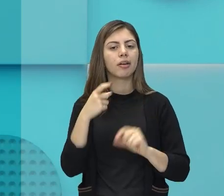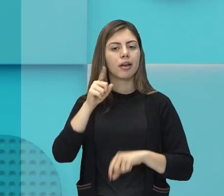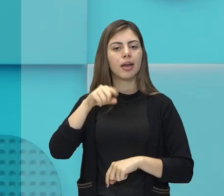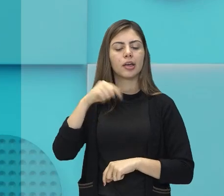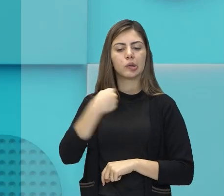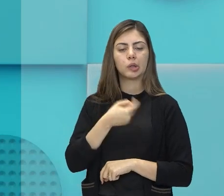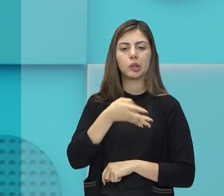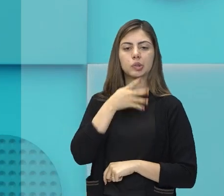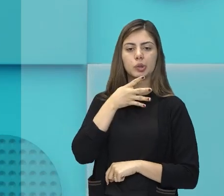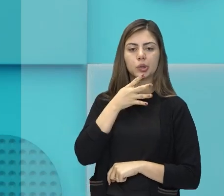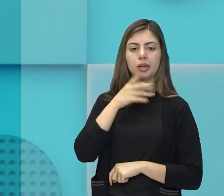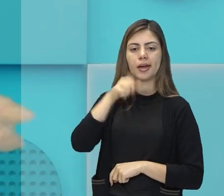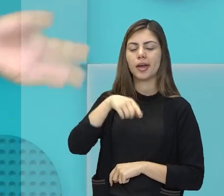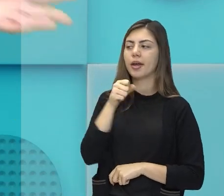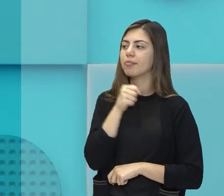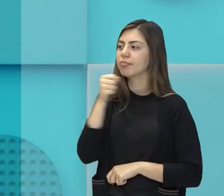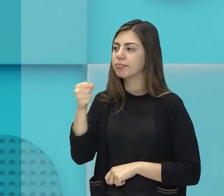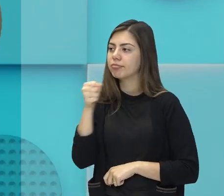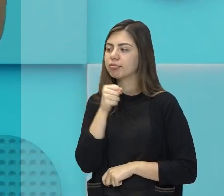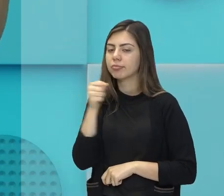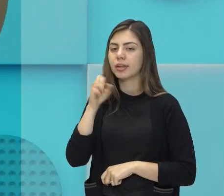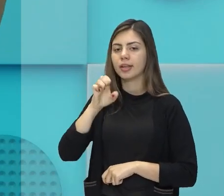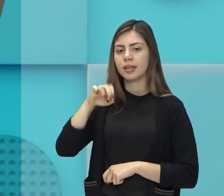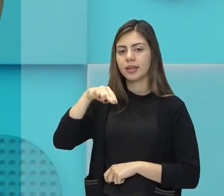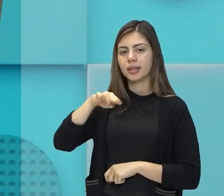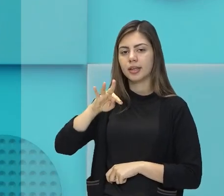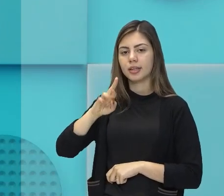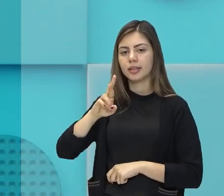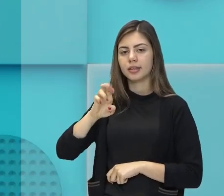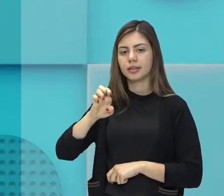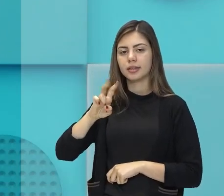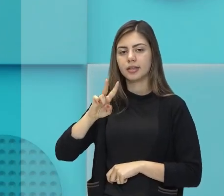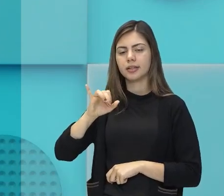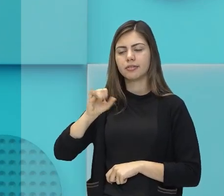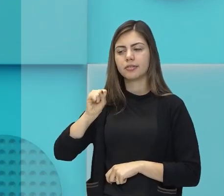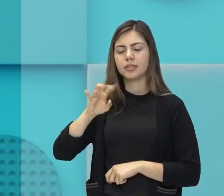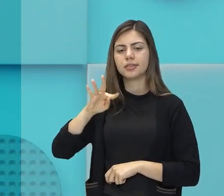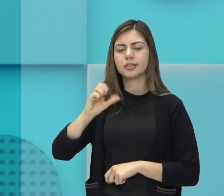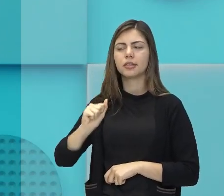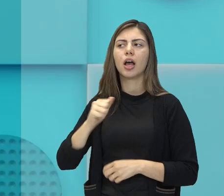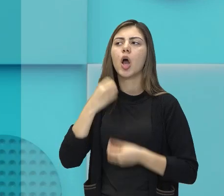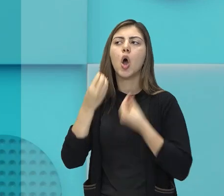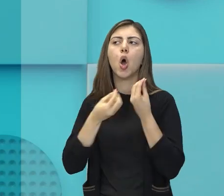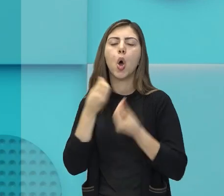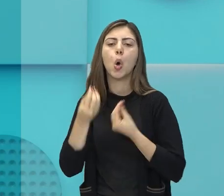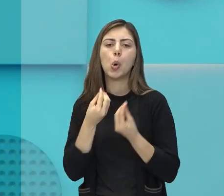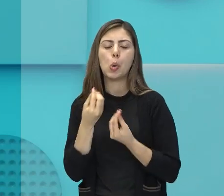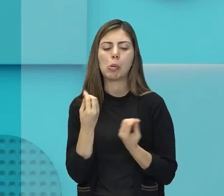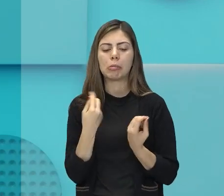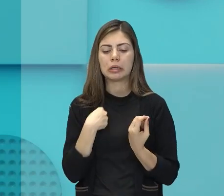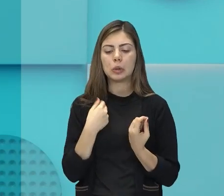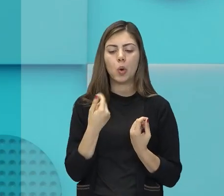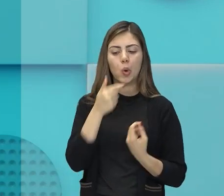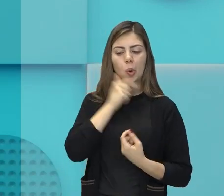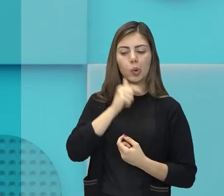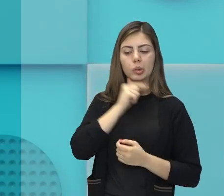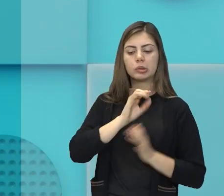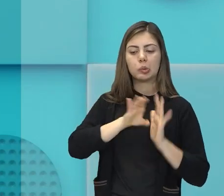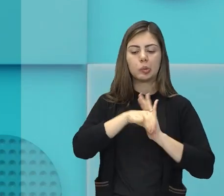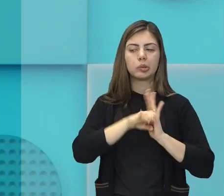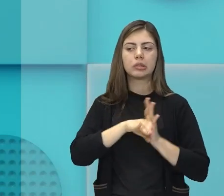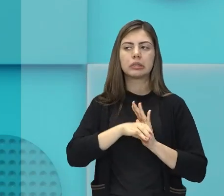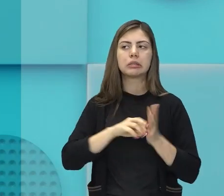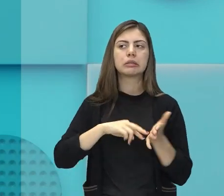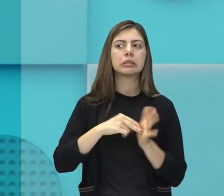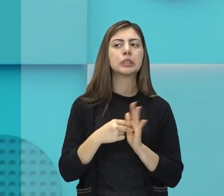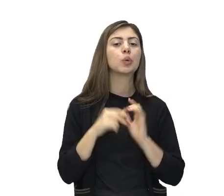como entrevista. Então, professor, o que é então uma entrevista? Como é que eu posso conceituar esse gênero